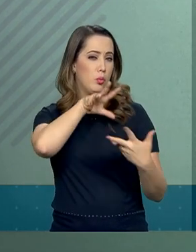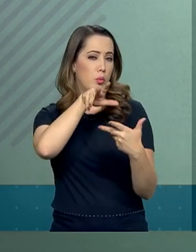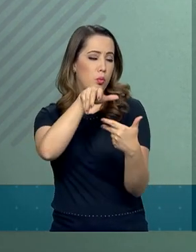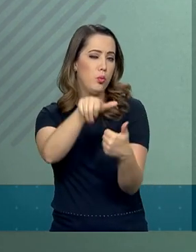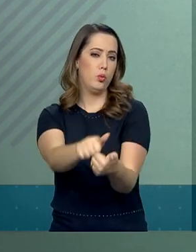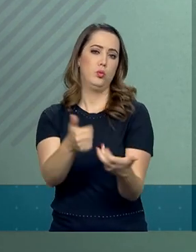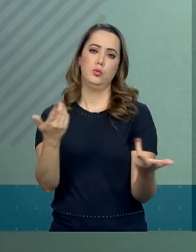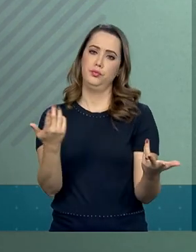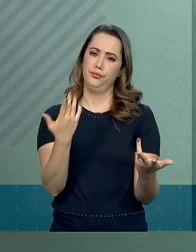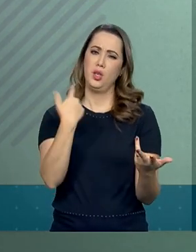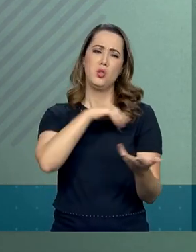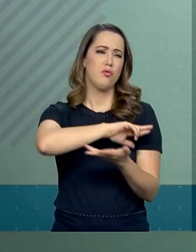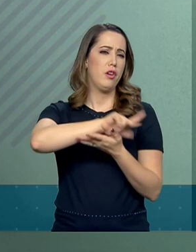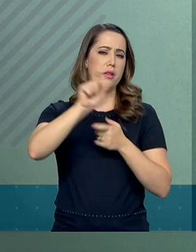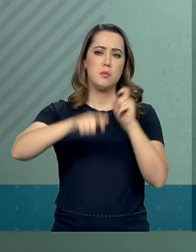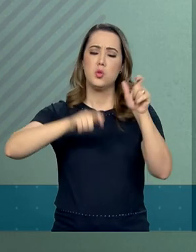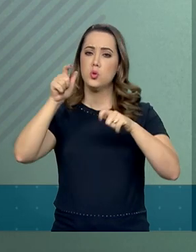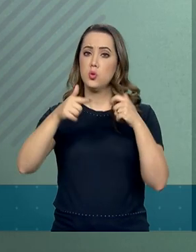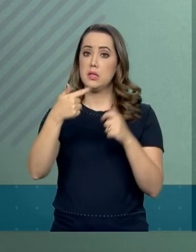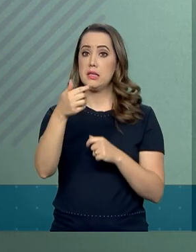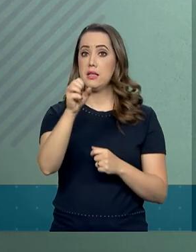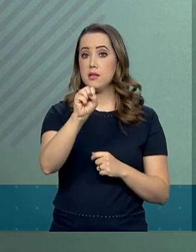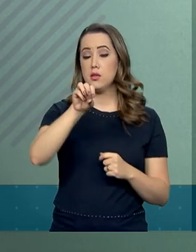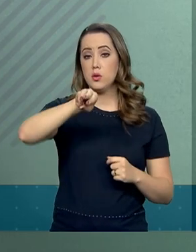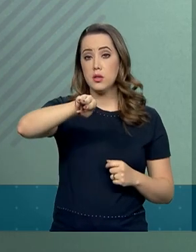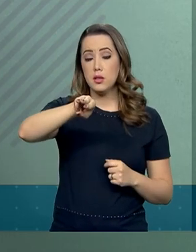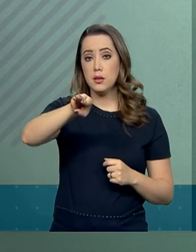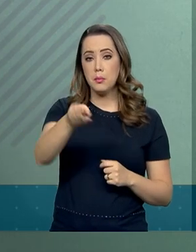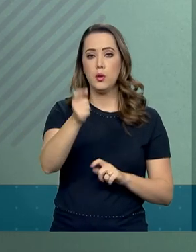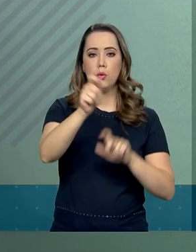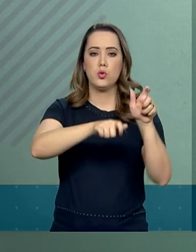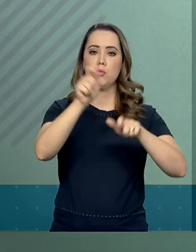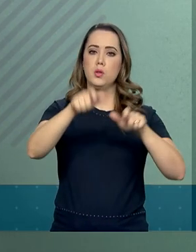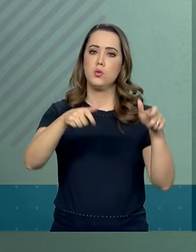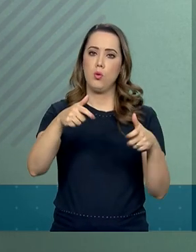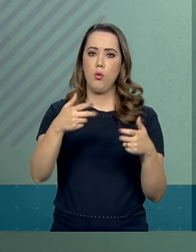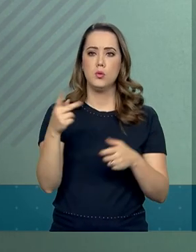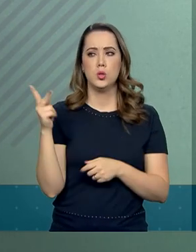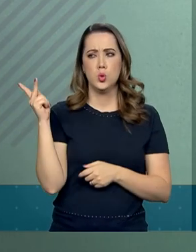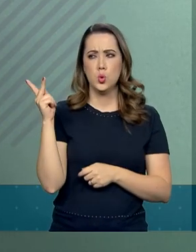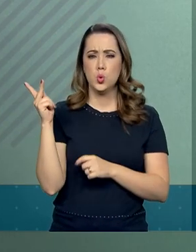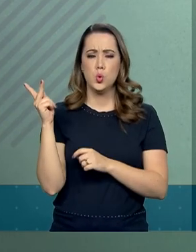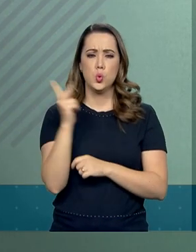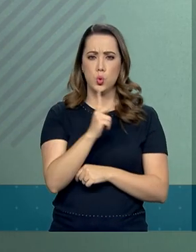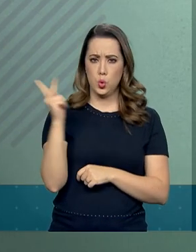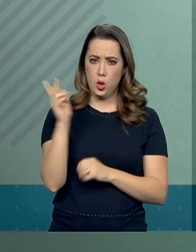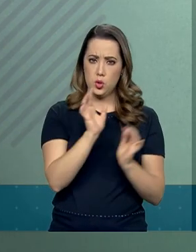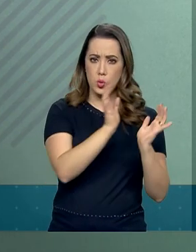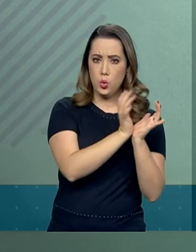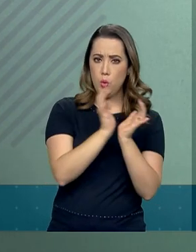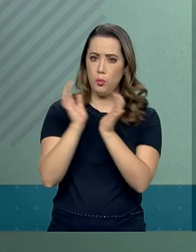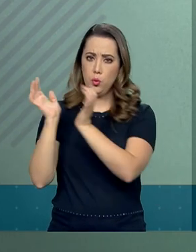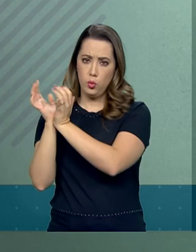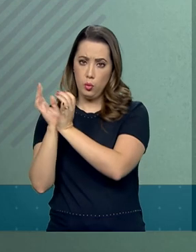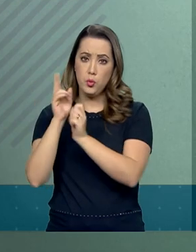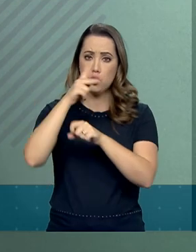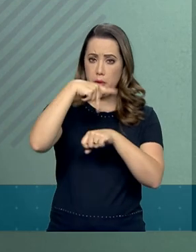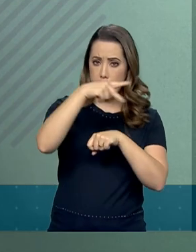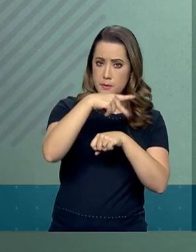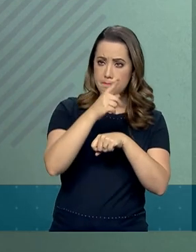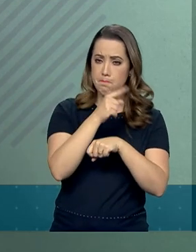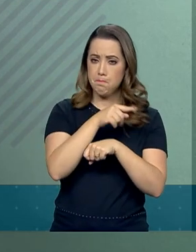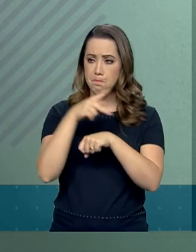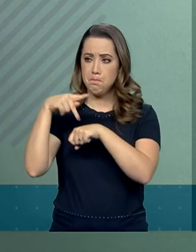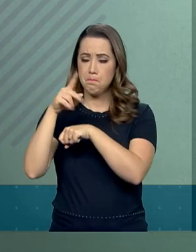milhões de pessoas a gente gostaria de destacar e parabenizar a atuação do